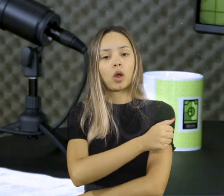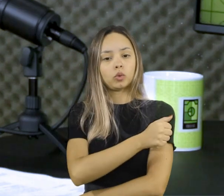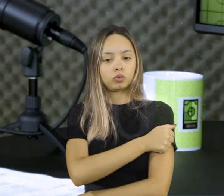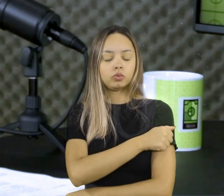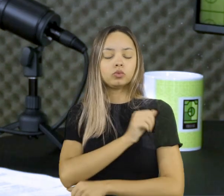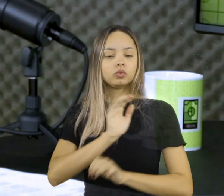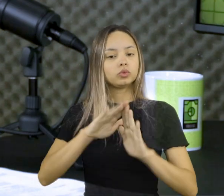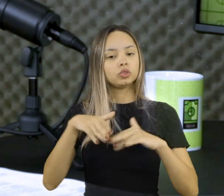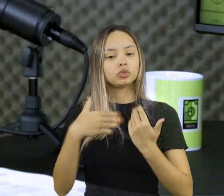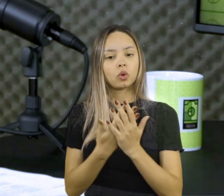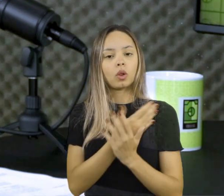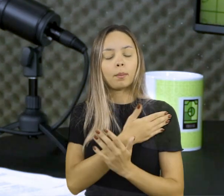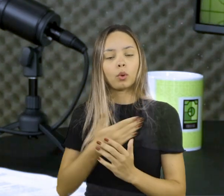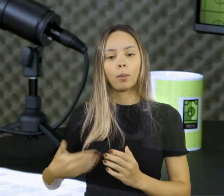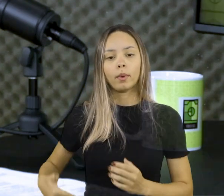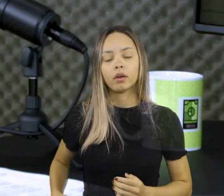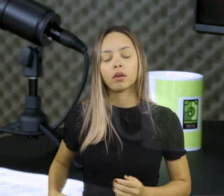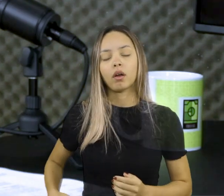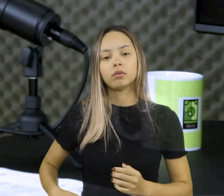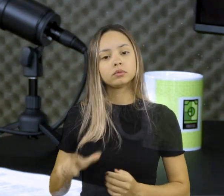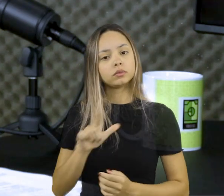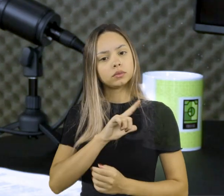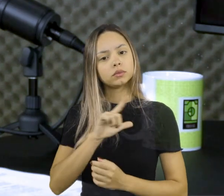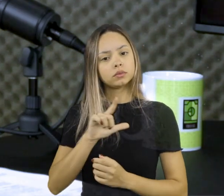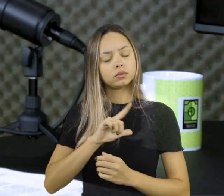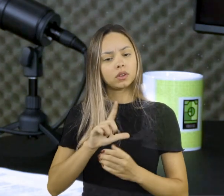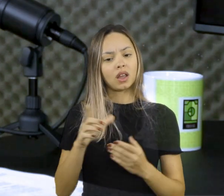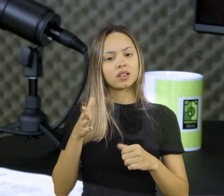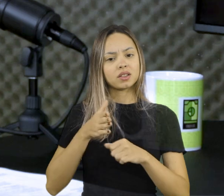públicas tenham seu espaço na